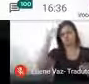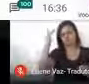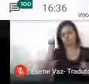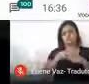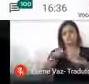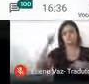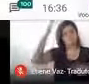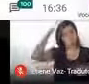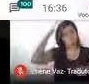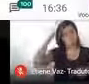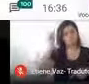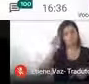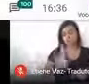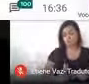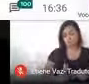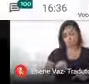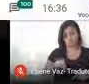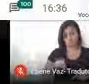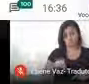do Brasil.